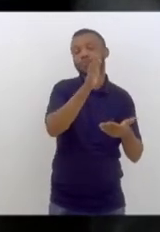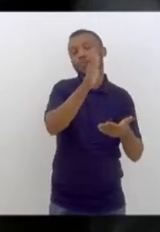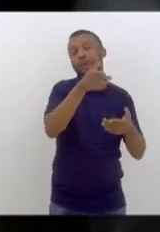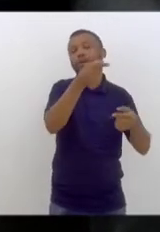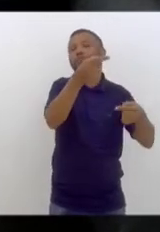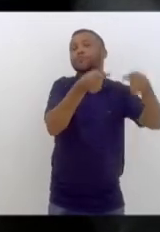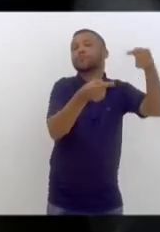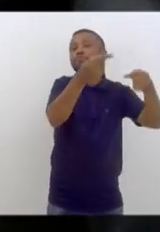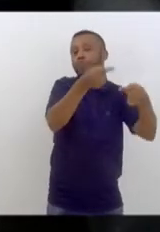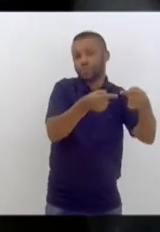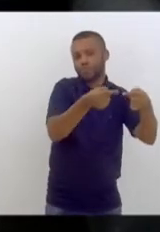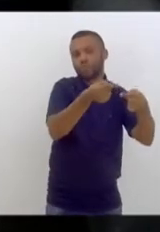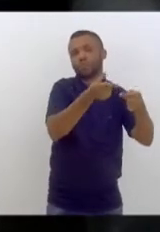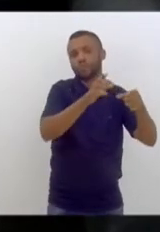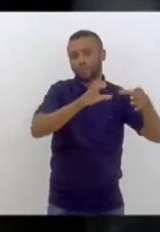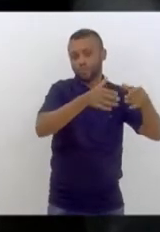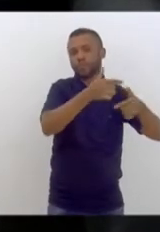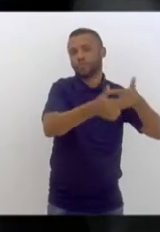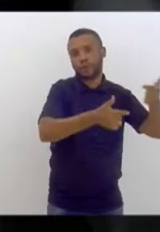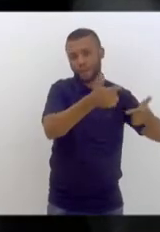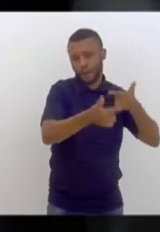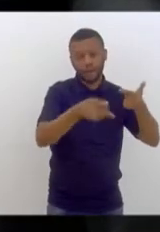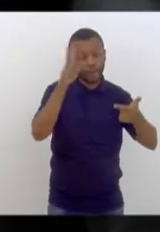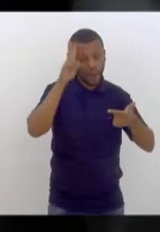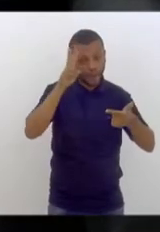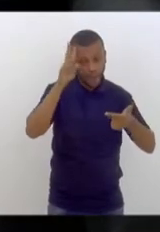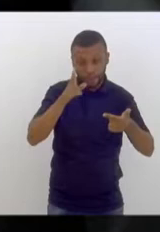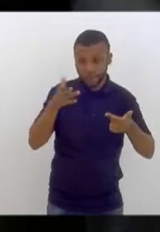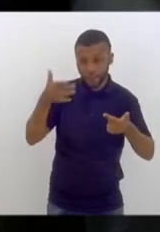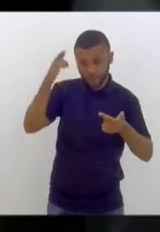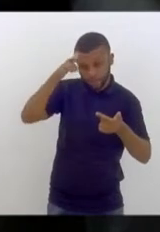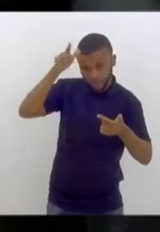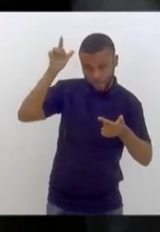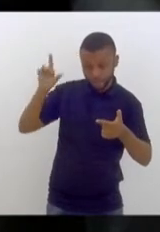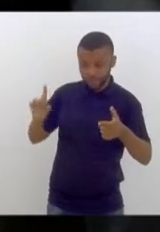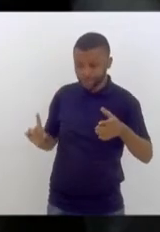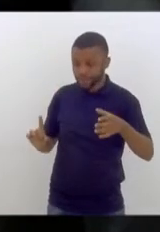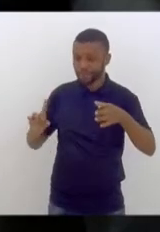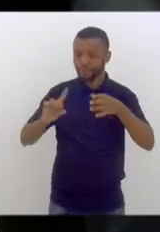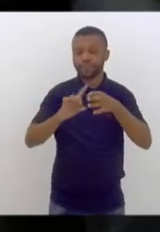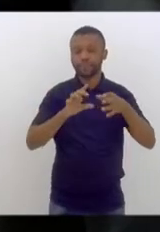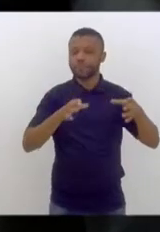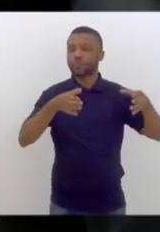de trabalho. Lembro bem, inclusive, que o deputado Luiz Paulo fazia parte do grupo.